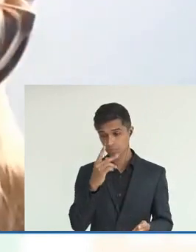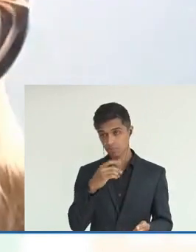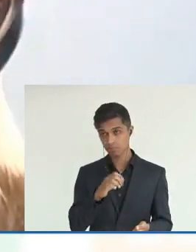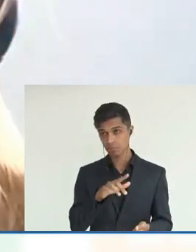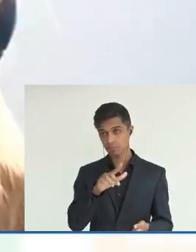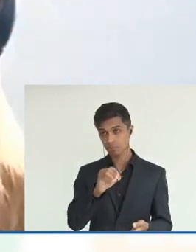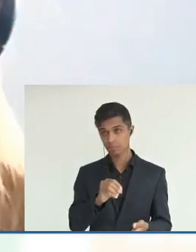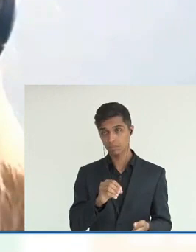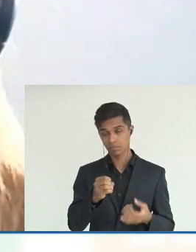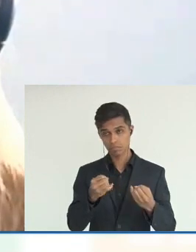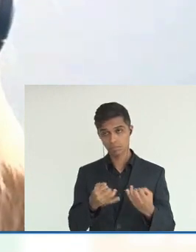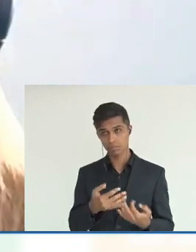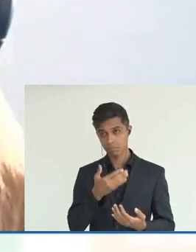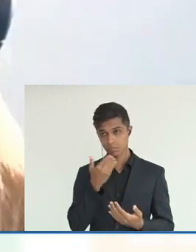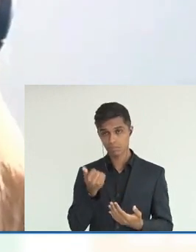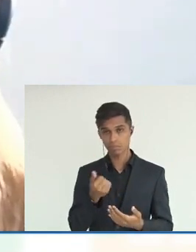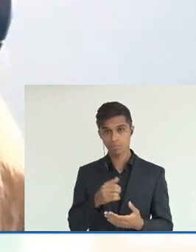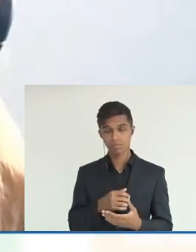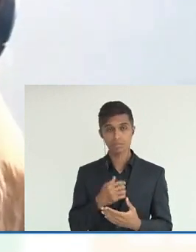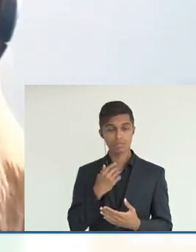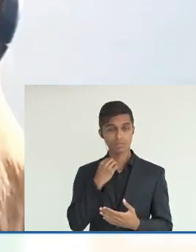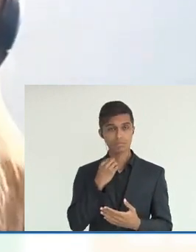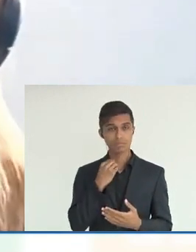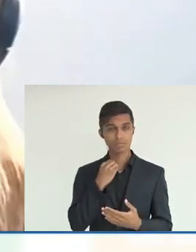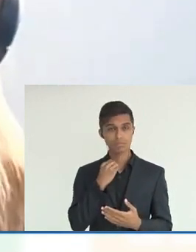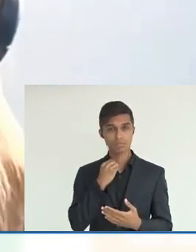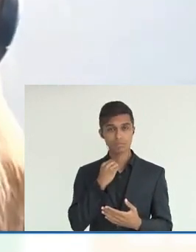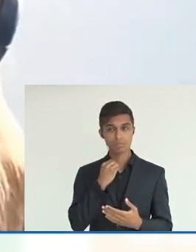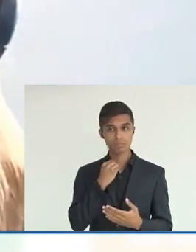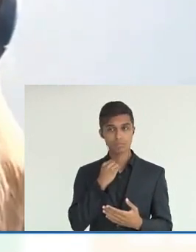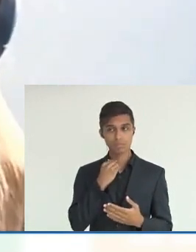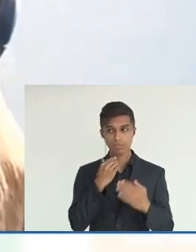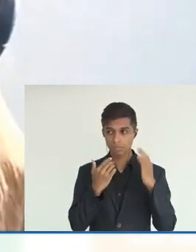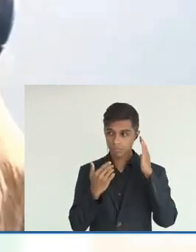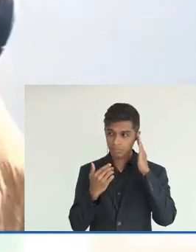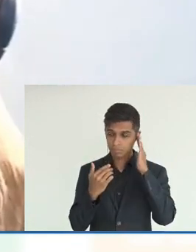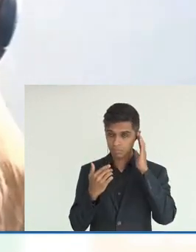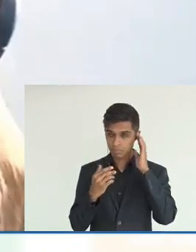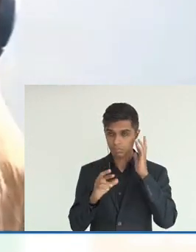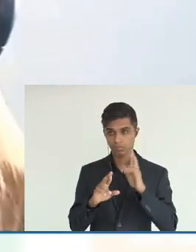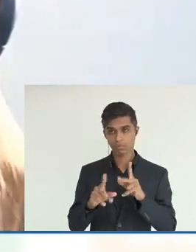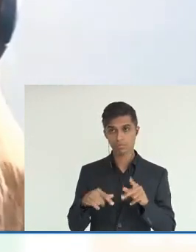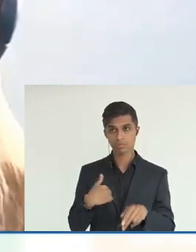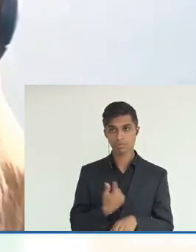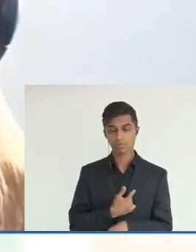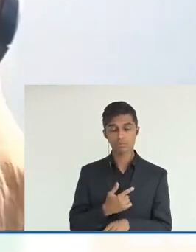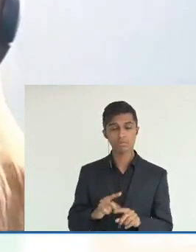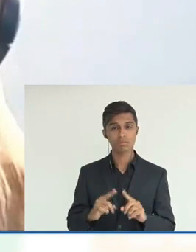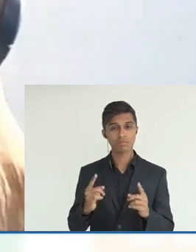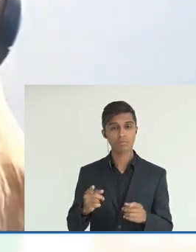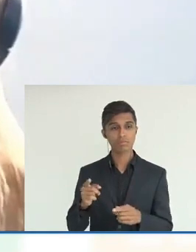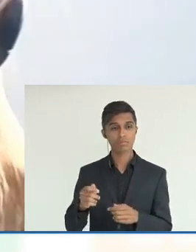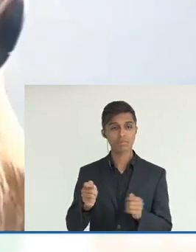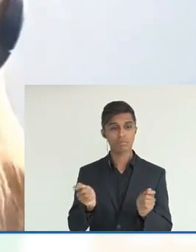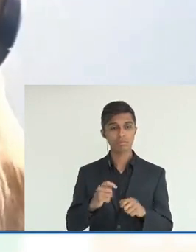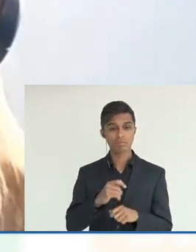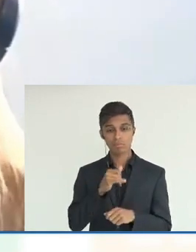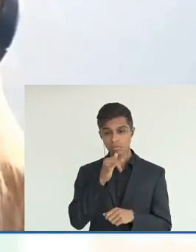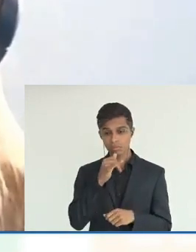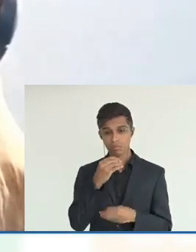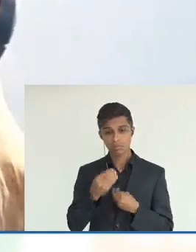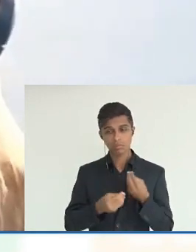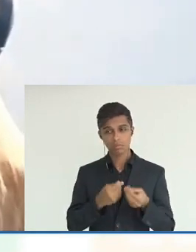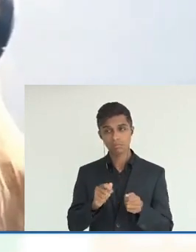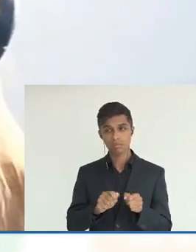poder falar exatamente sobre capina química, porque é um pouco diferente da nossa realidade, mas ele pode citar como exemplo como que nós fazemos